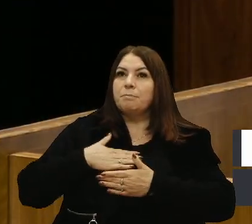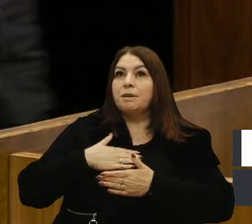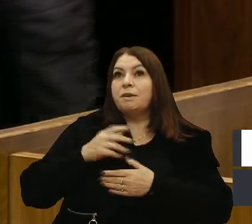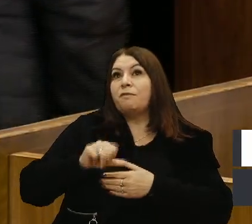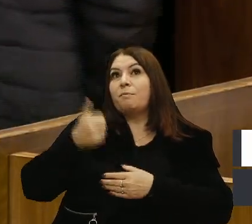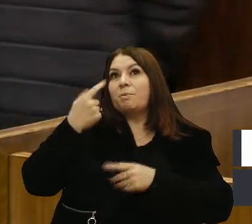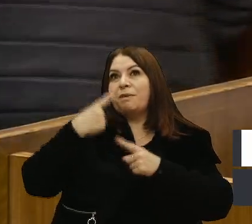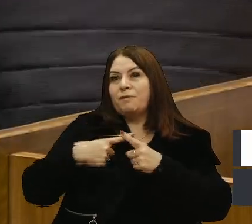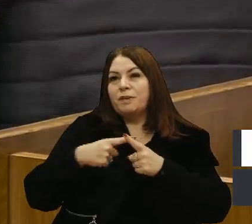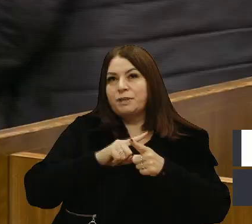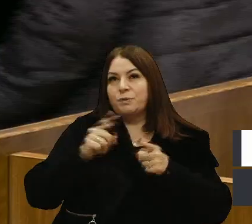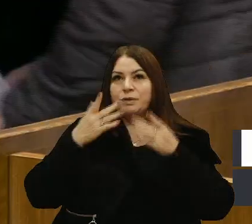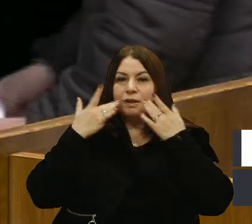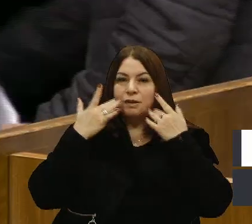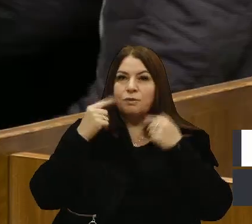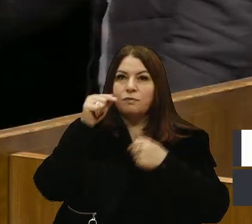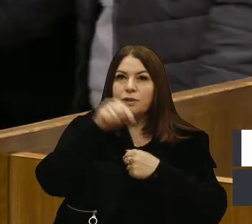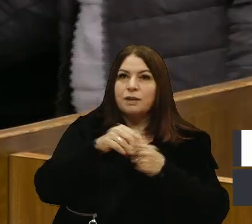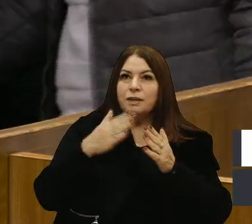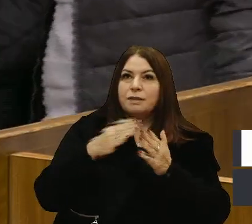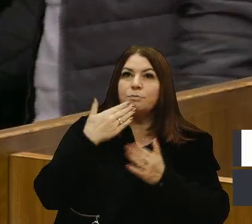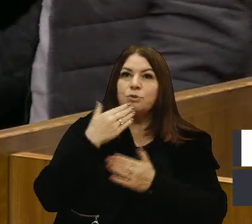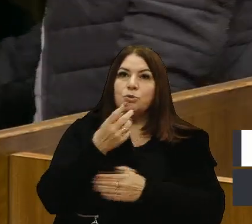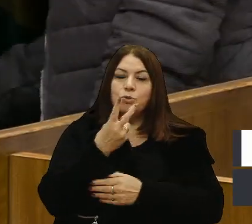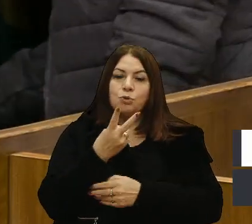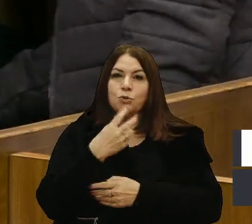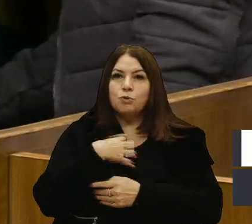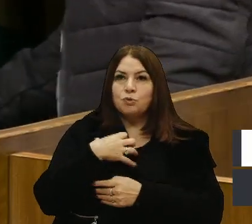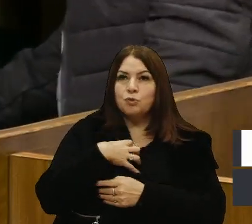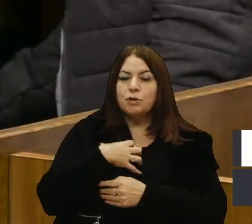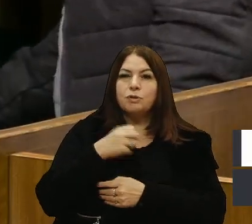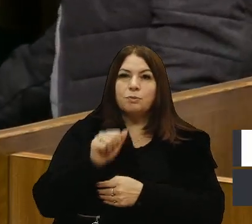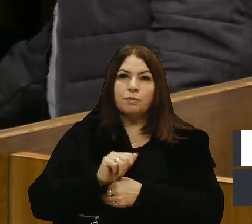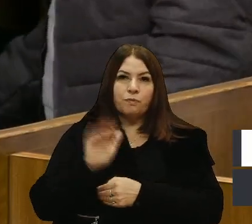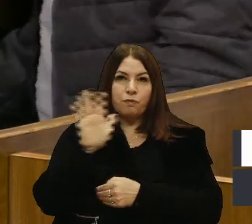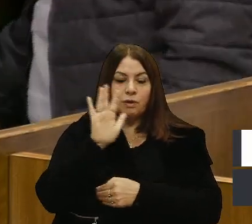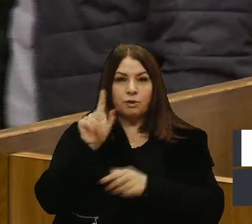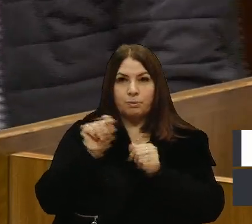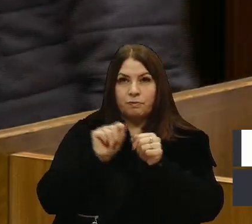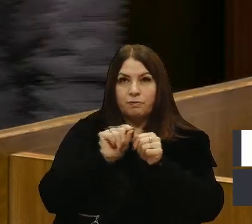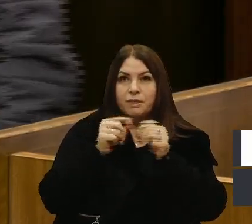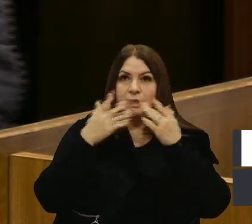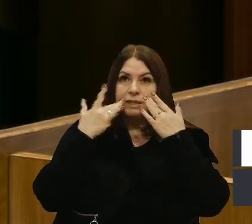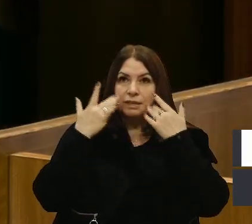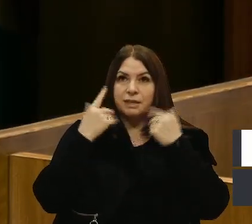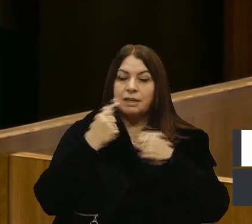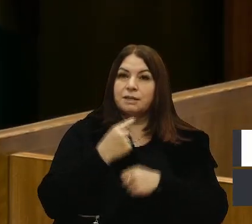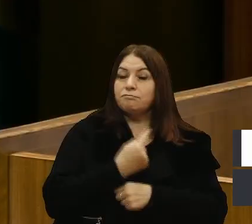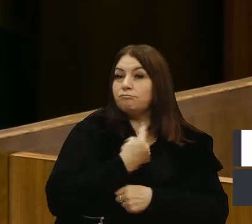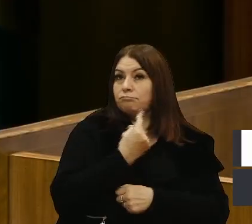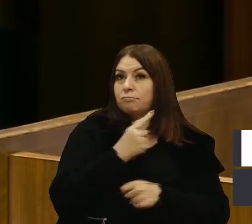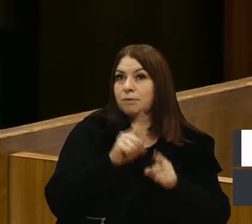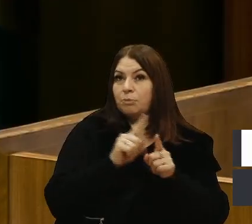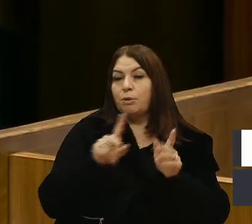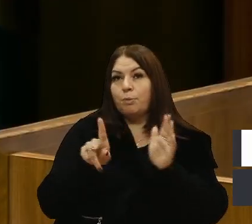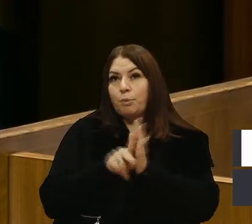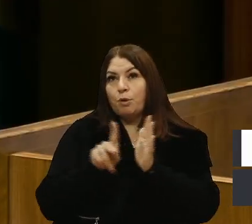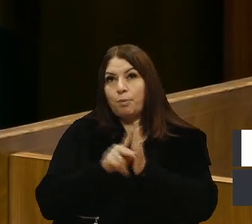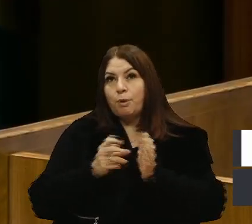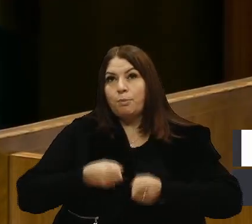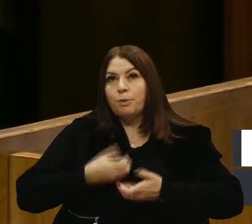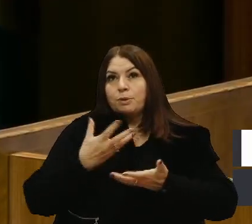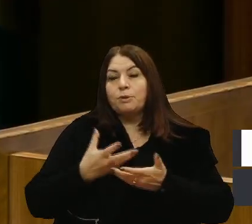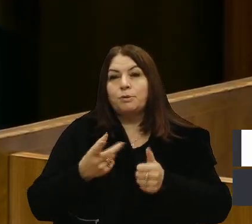teatro. E eu venho a esta casa pedir 2 gestos de grande valor para a produção cultural independente e para o próprio recital.